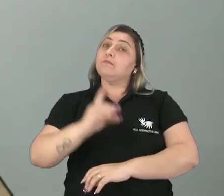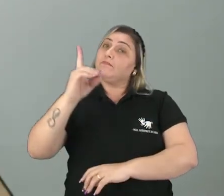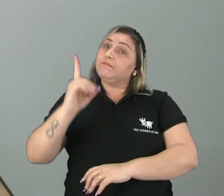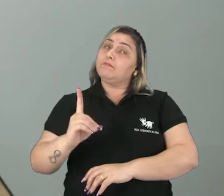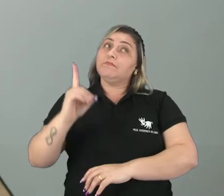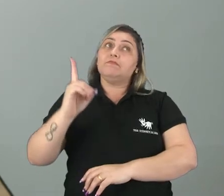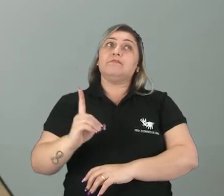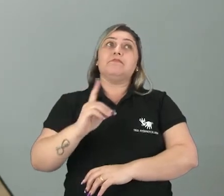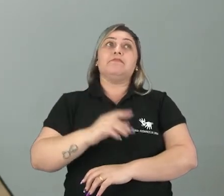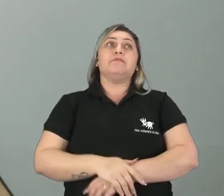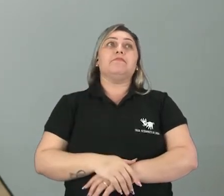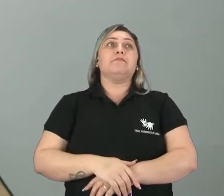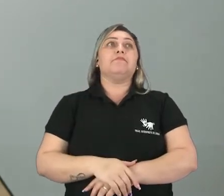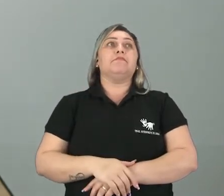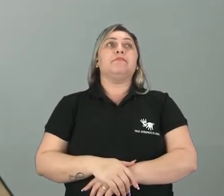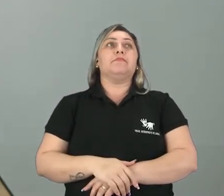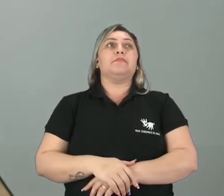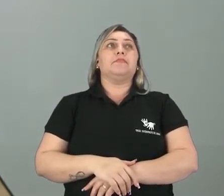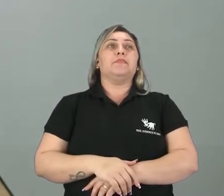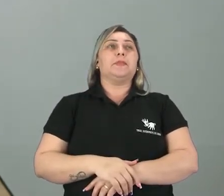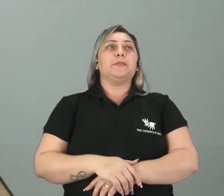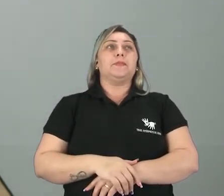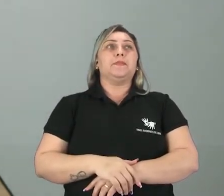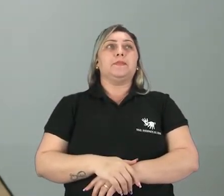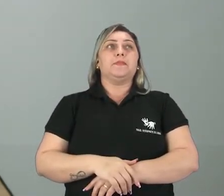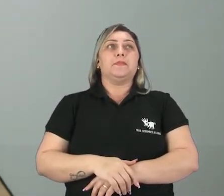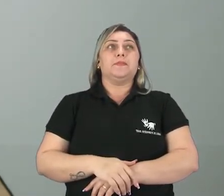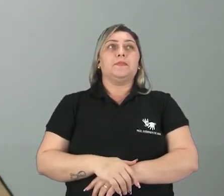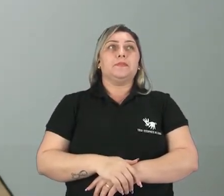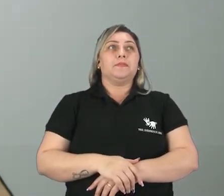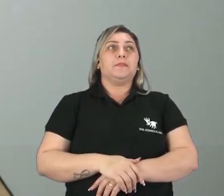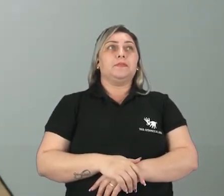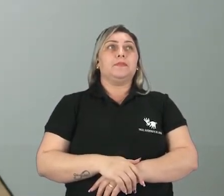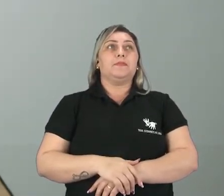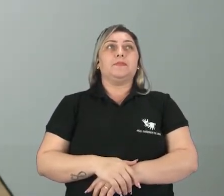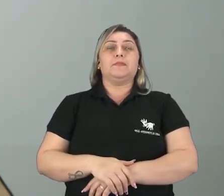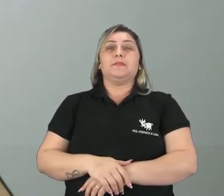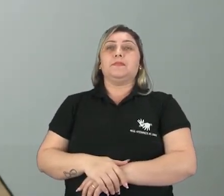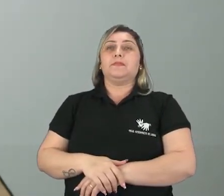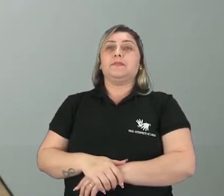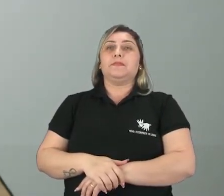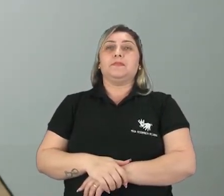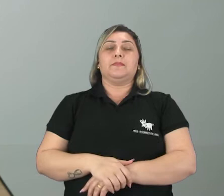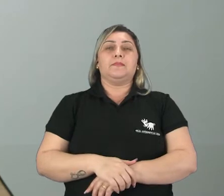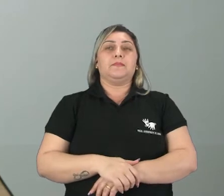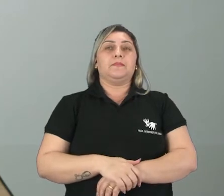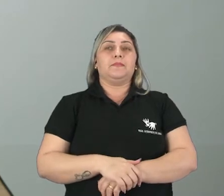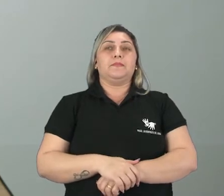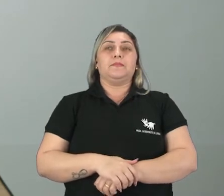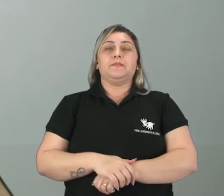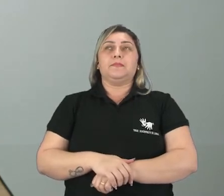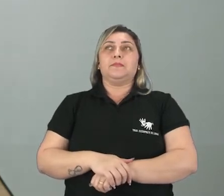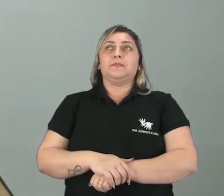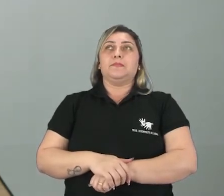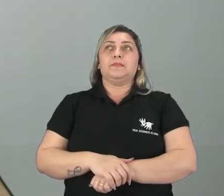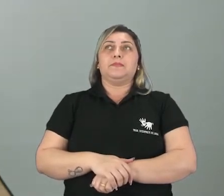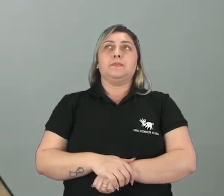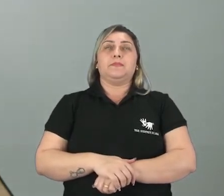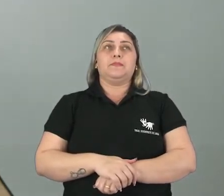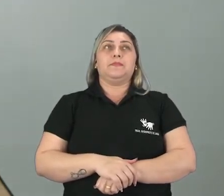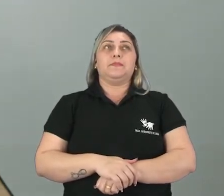direita não é então ele está indo para este lado parar Direita